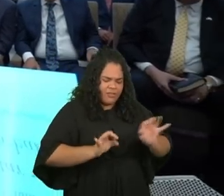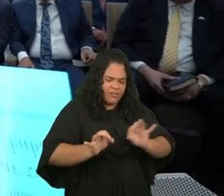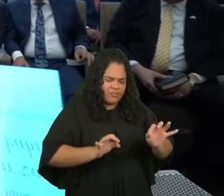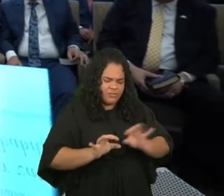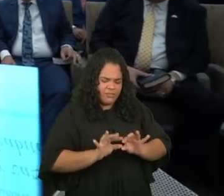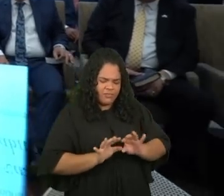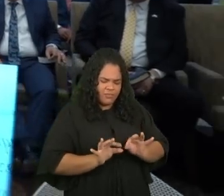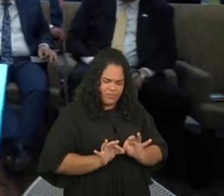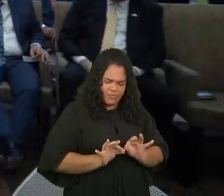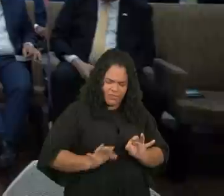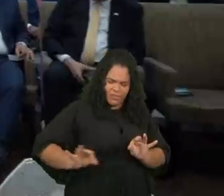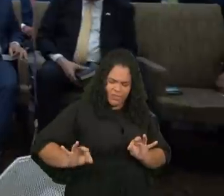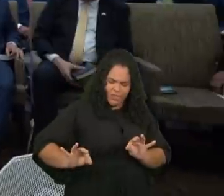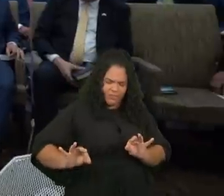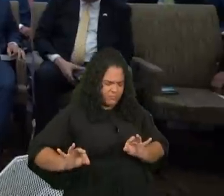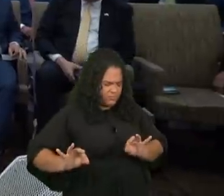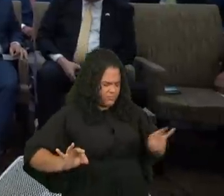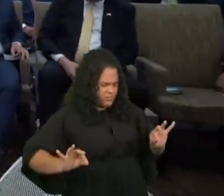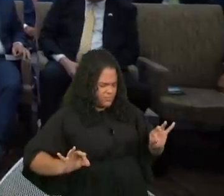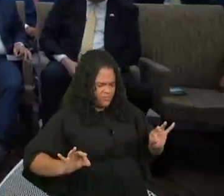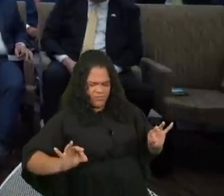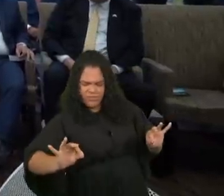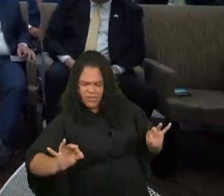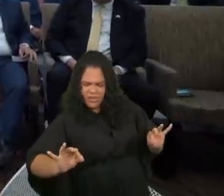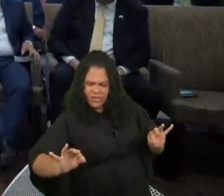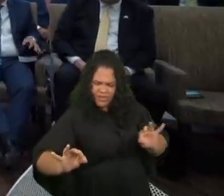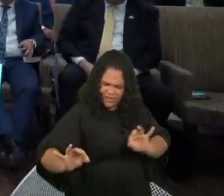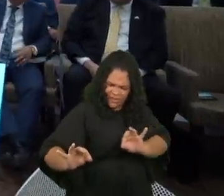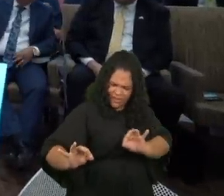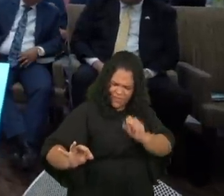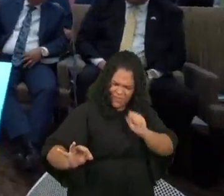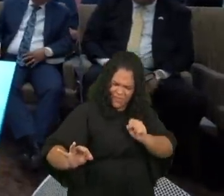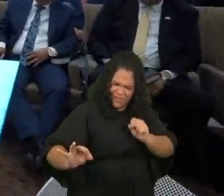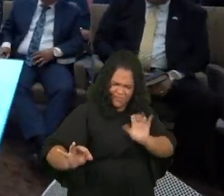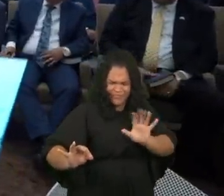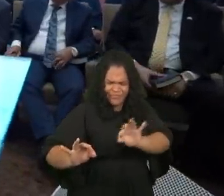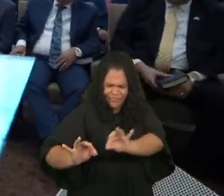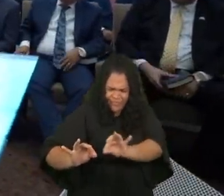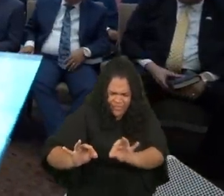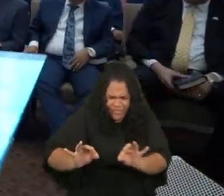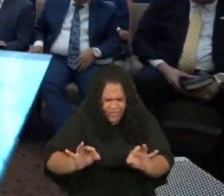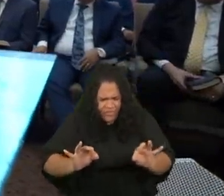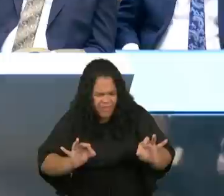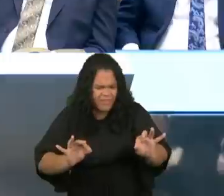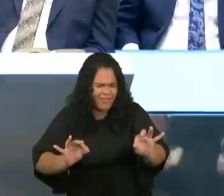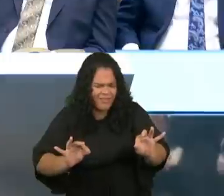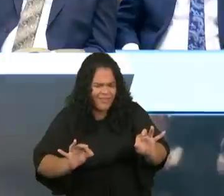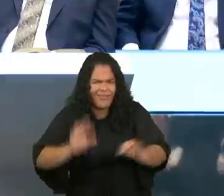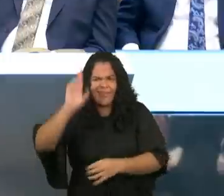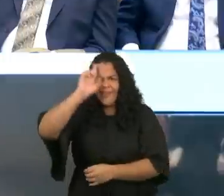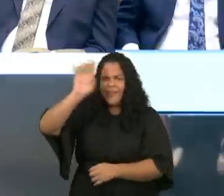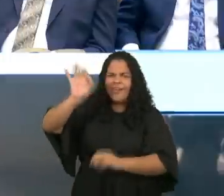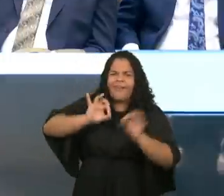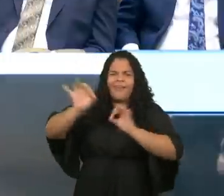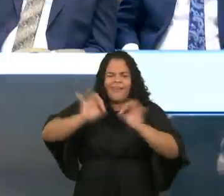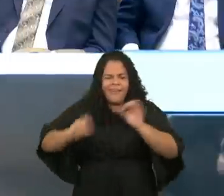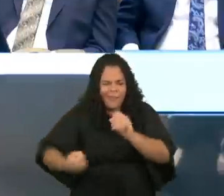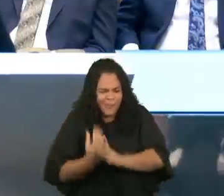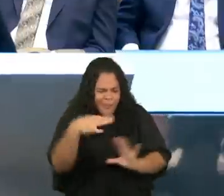boa, um pouquinho mais, dois dedinhos mais, porque isso aqui vai proteger o equilíbrio. Agora você vem para